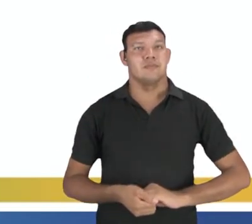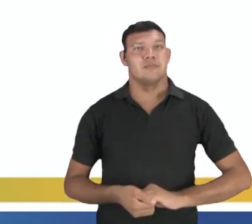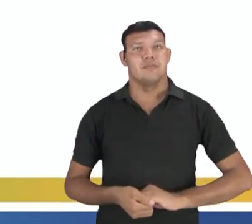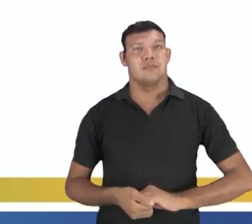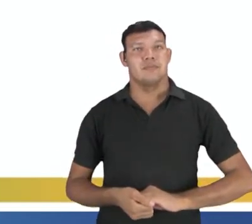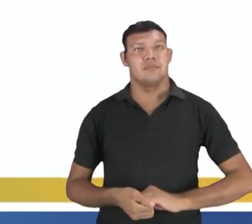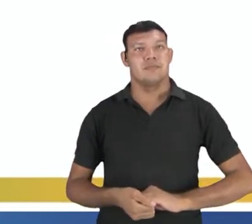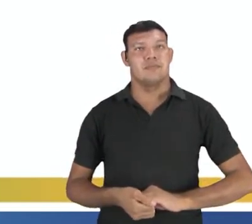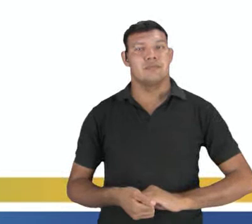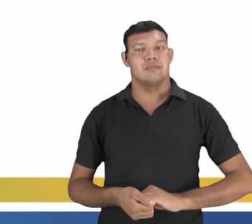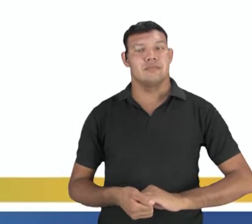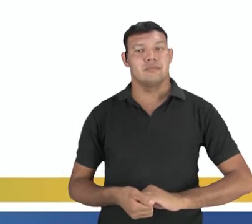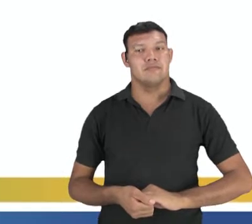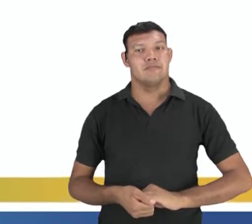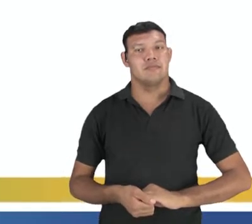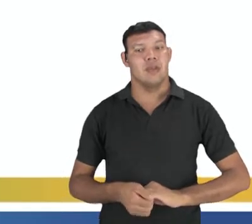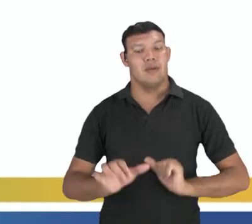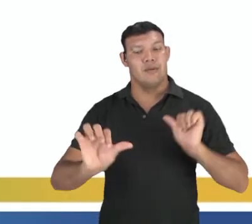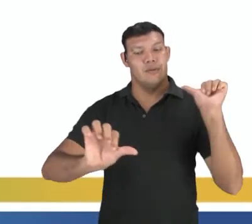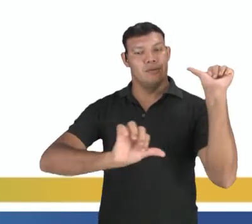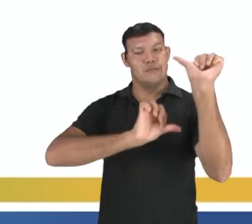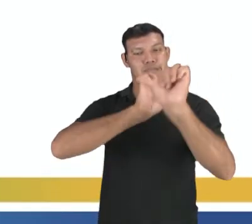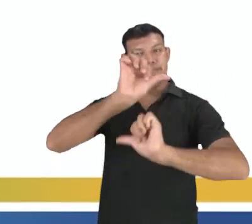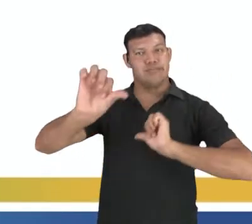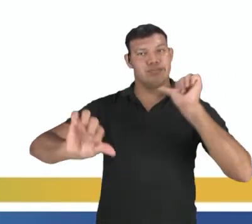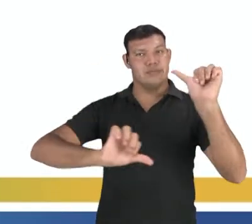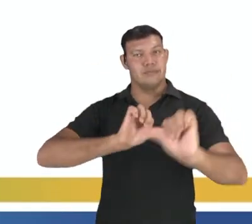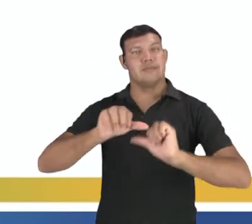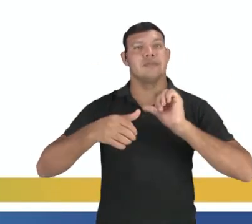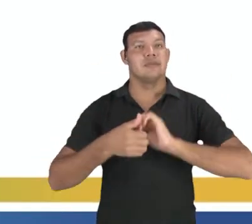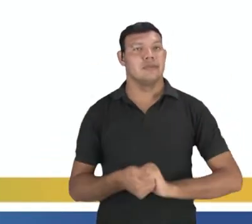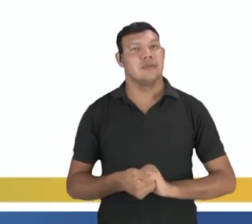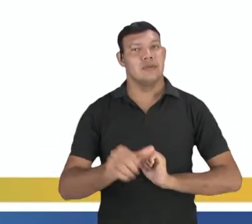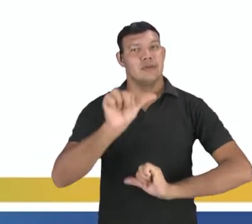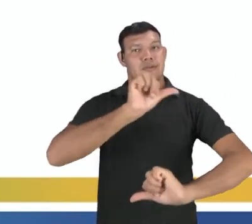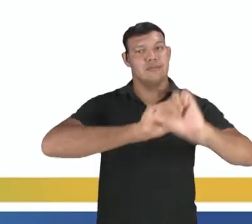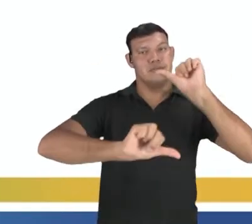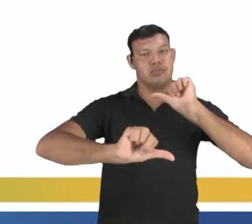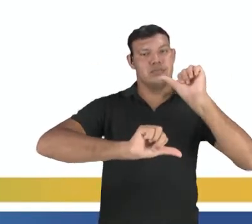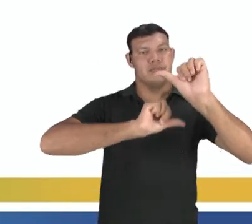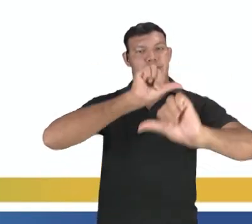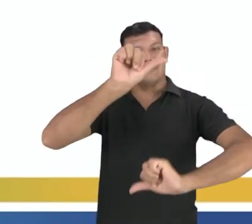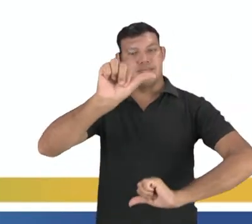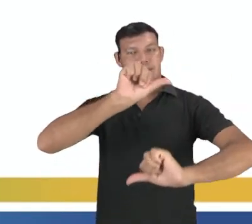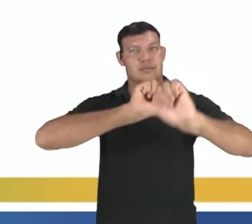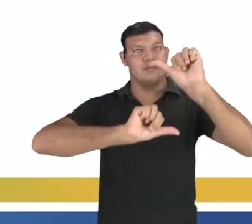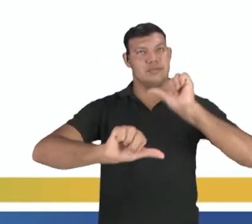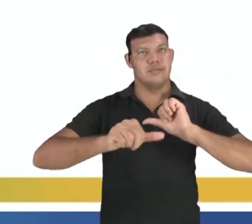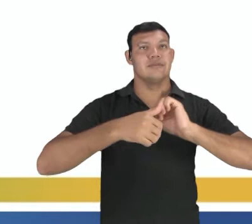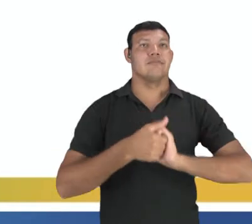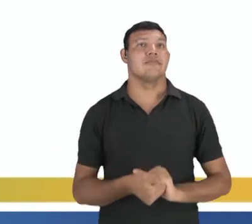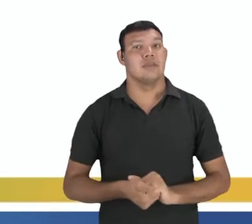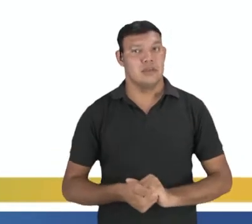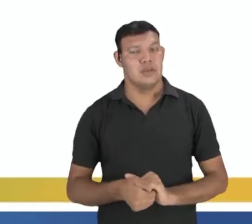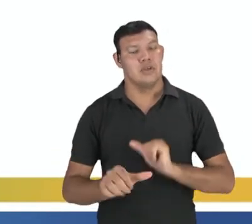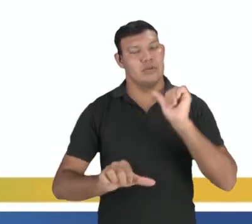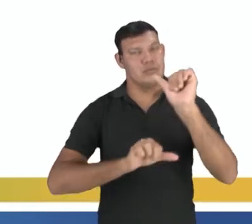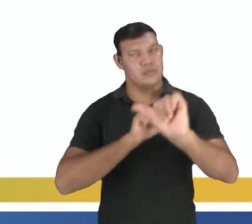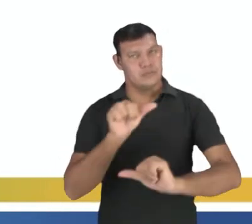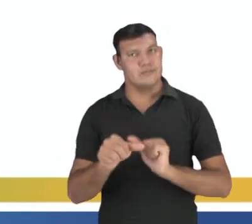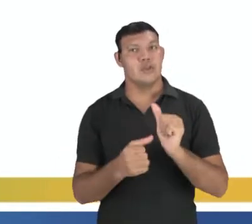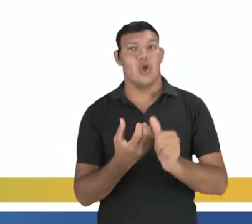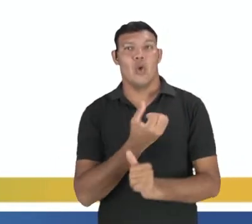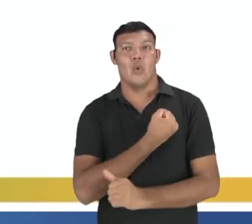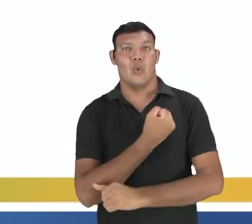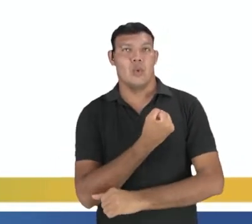E quando é que ela é oscilante? Tá? Nós temos aí que ela é oscilante. Para que ela seja oscilante, os